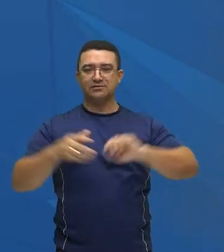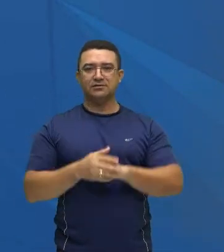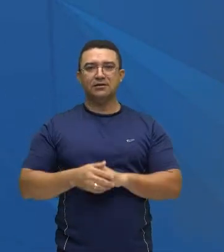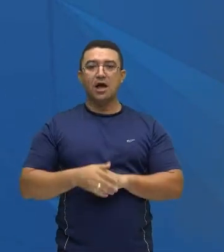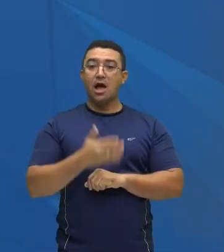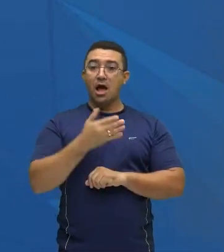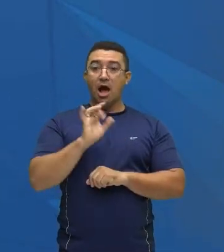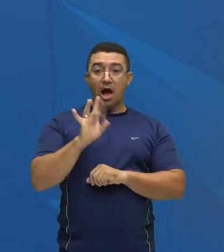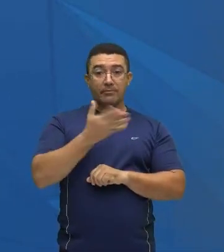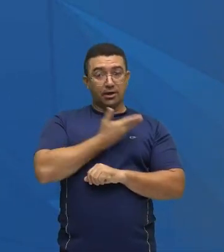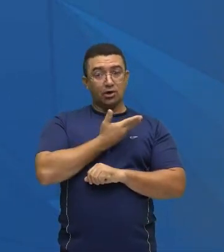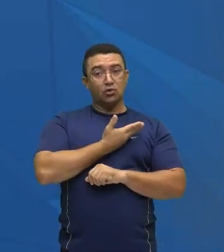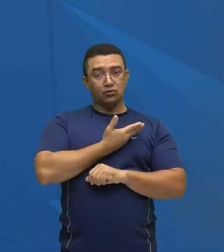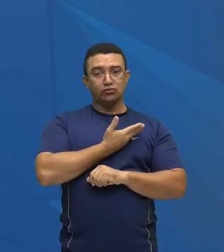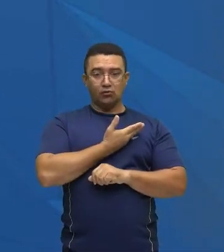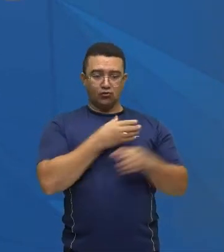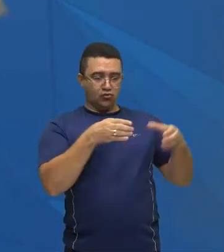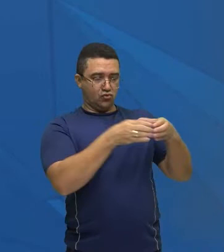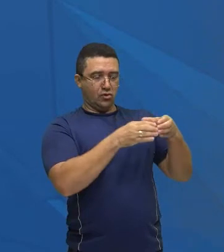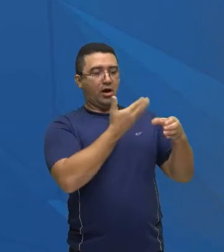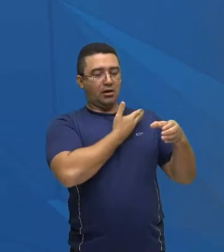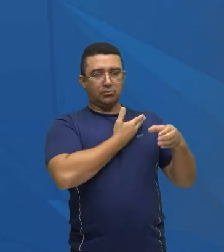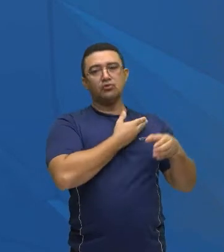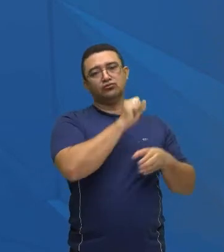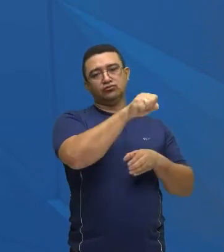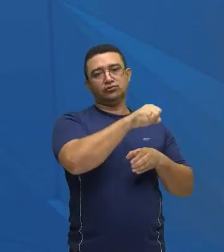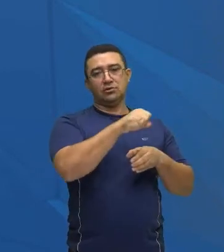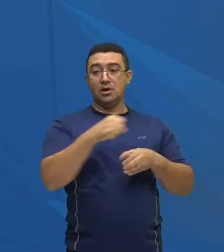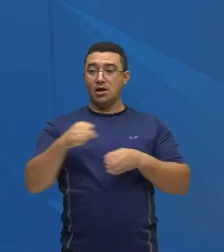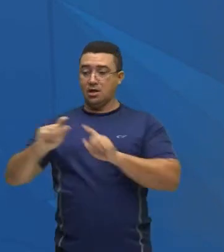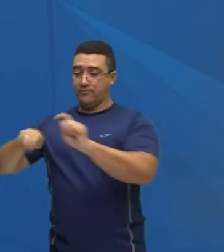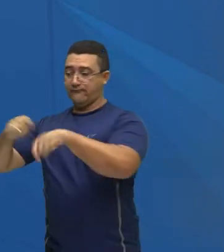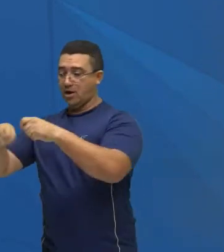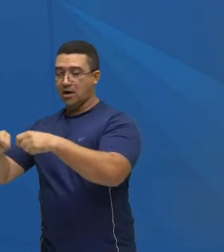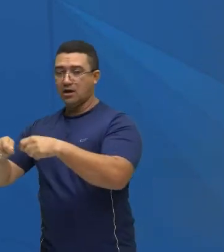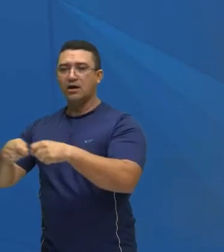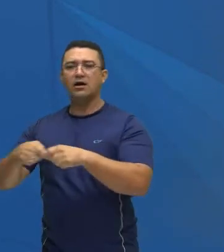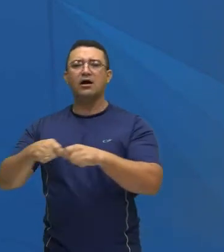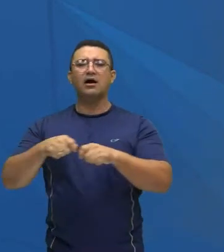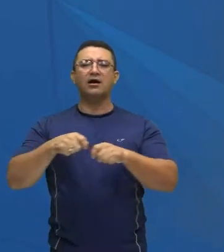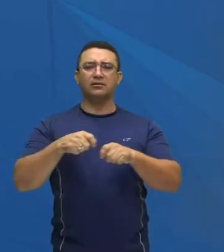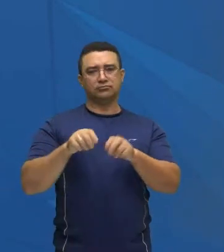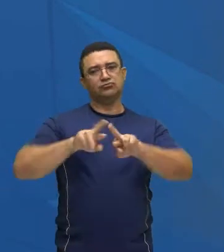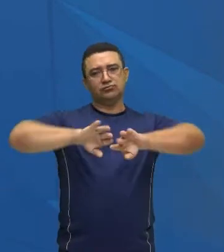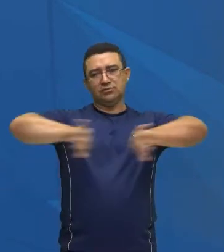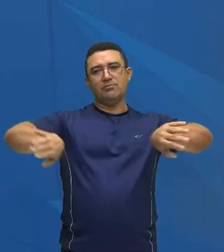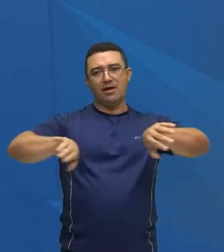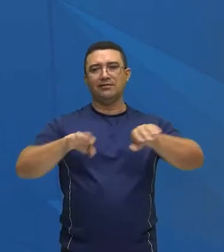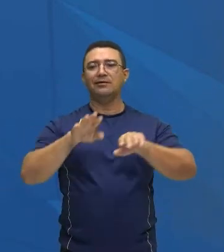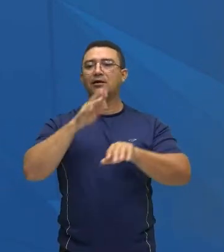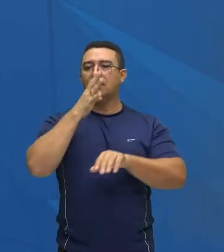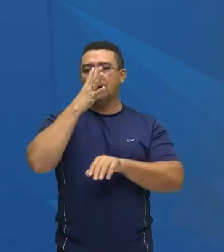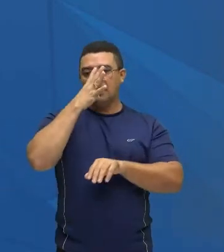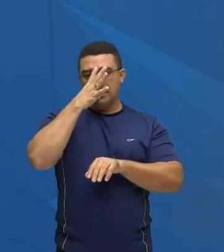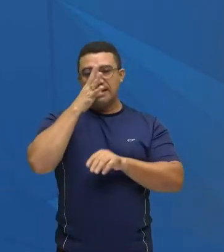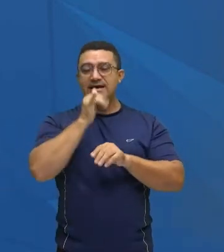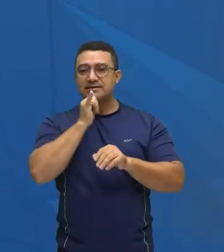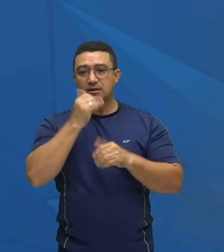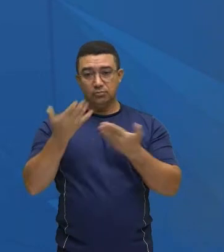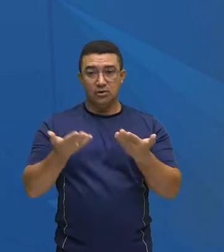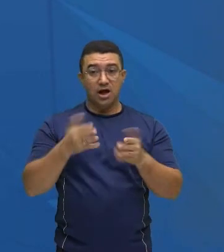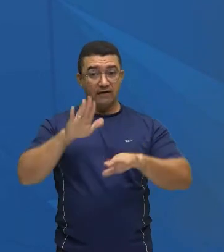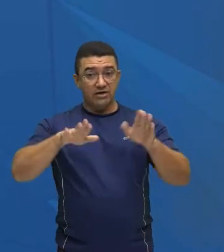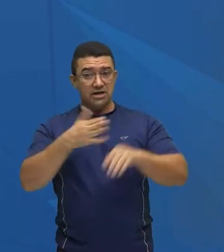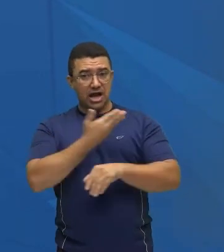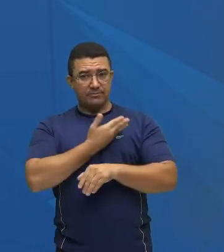nunca também, né, de repente, emprestou ali um dinheiro para um colega ou vivenciou alguma situação parecida, um amigo, tudo